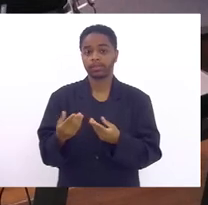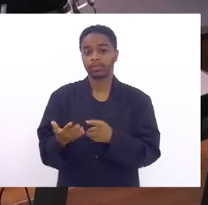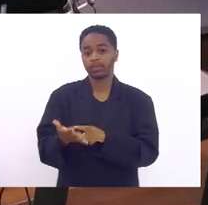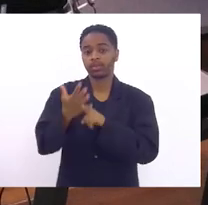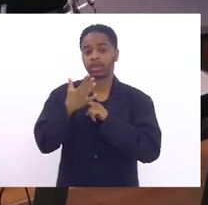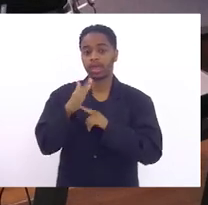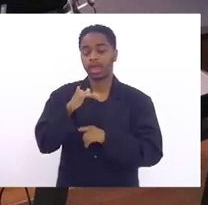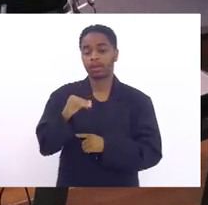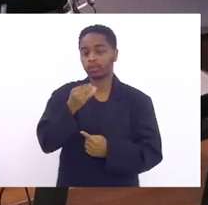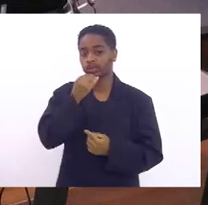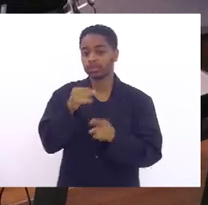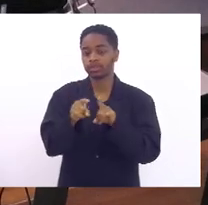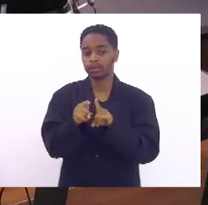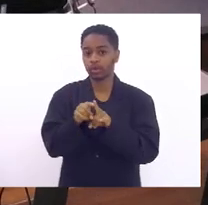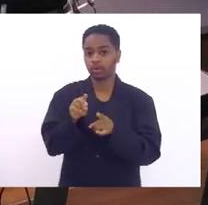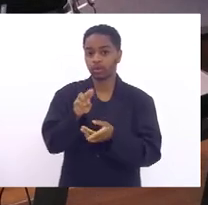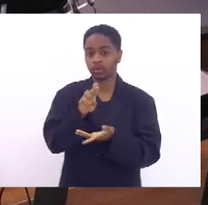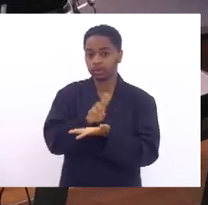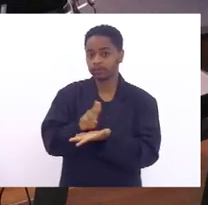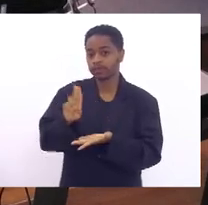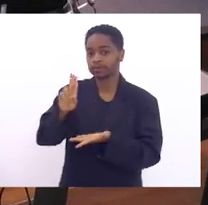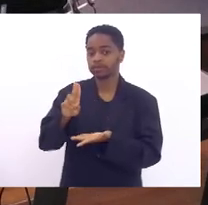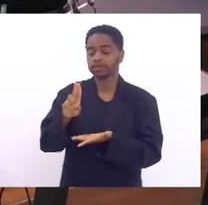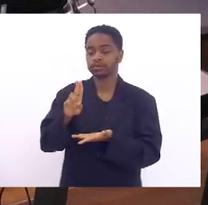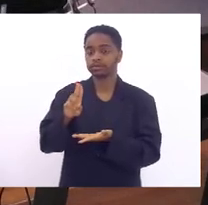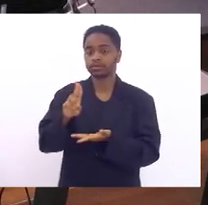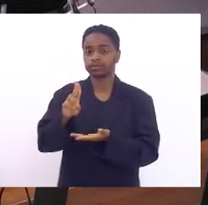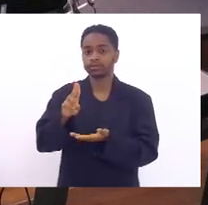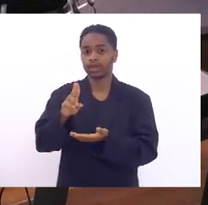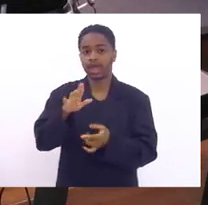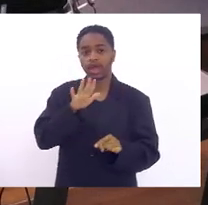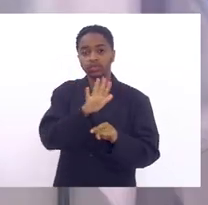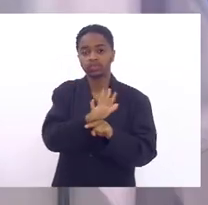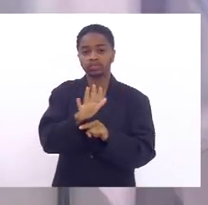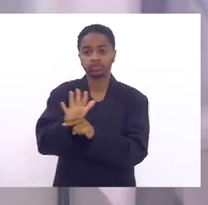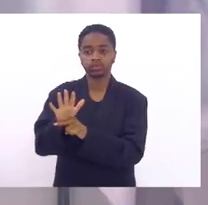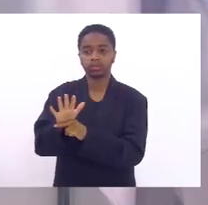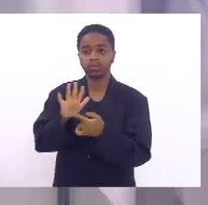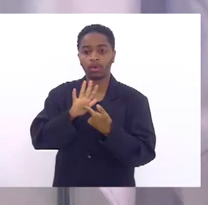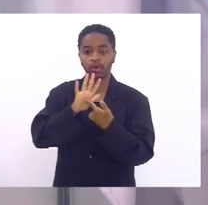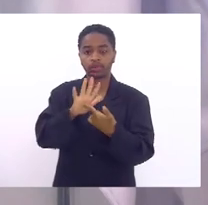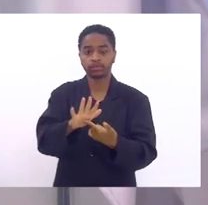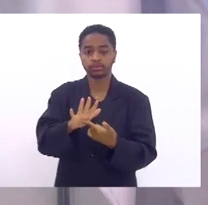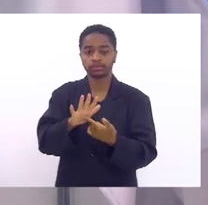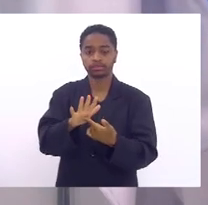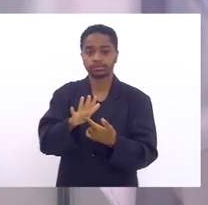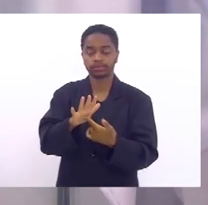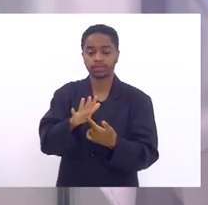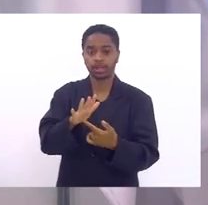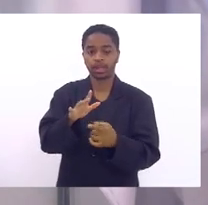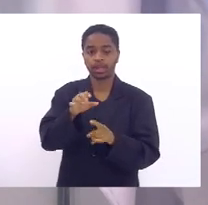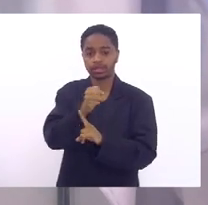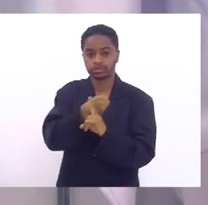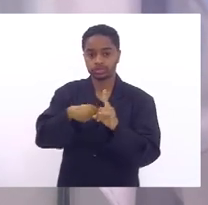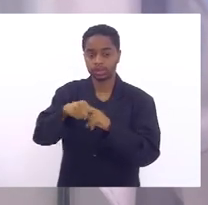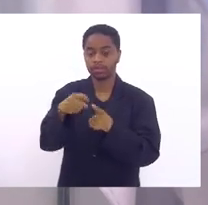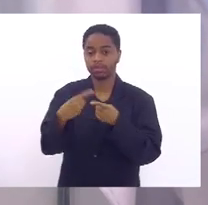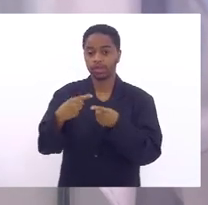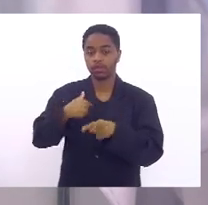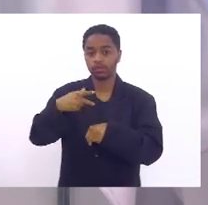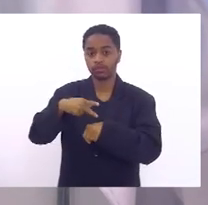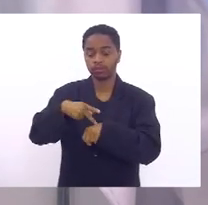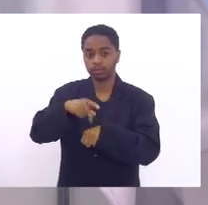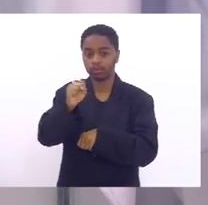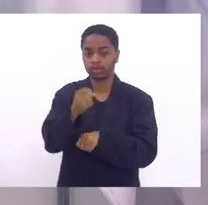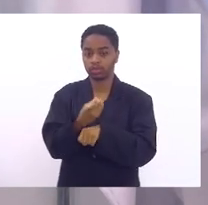Universidade também dar esse retorno tão importante pra sociedade eh eu fiz o pdoc lá na uf na na